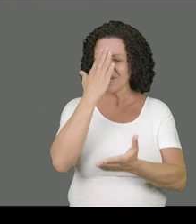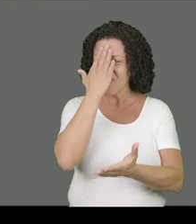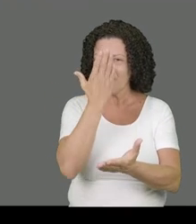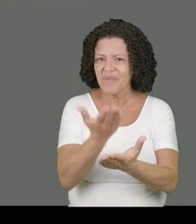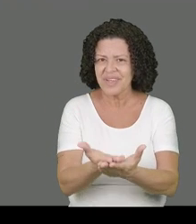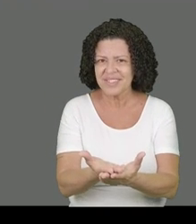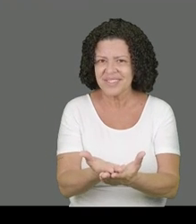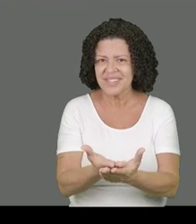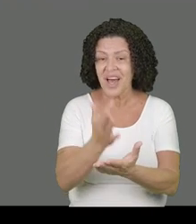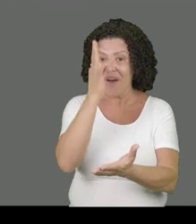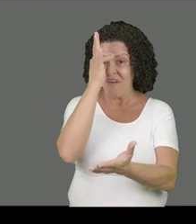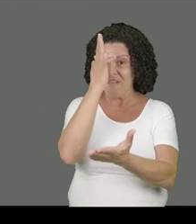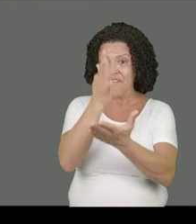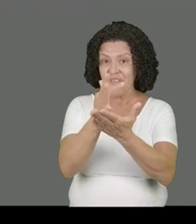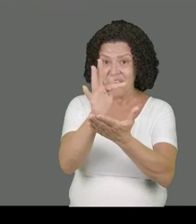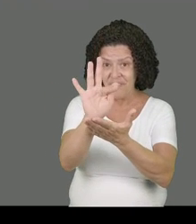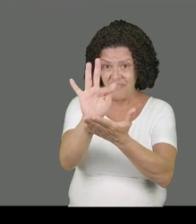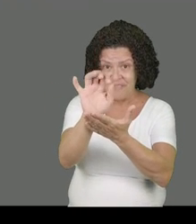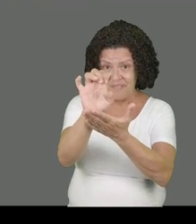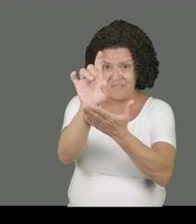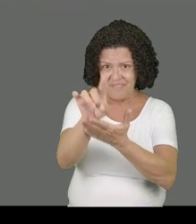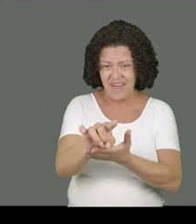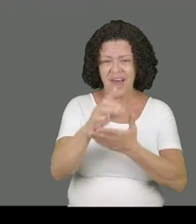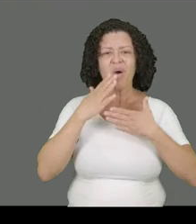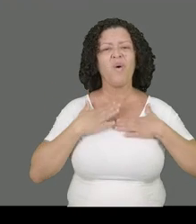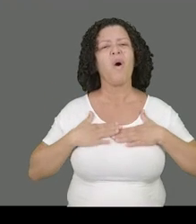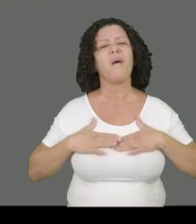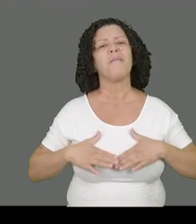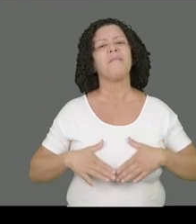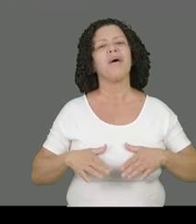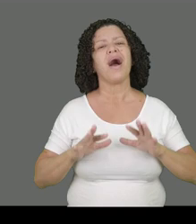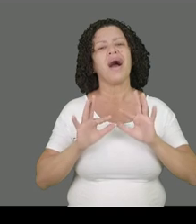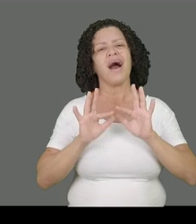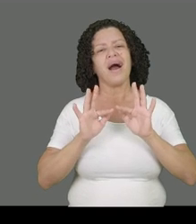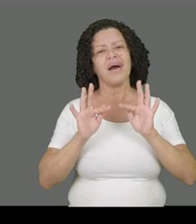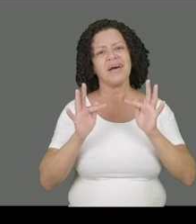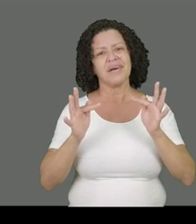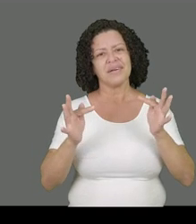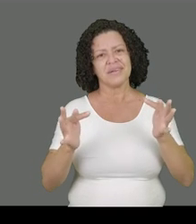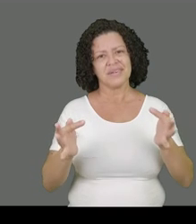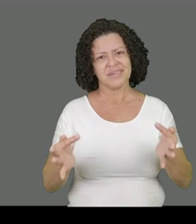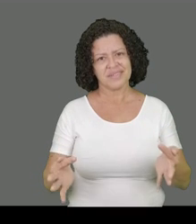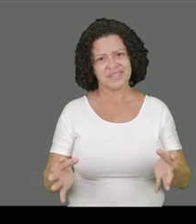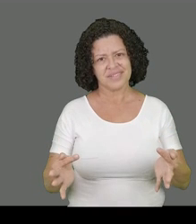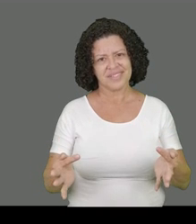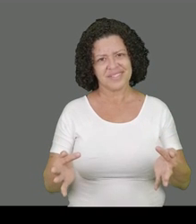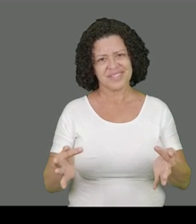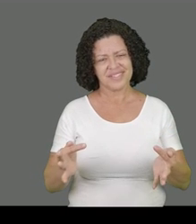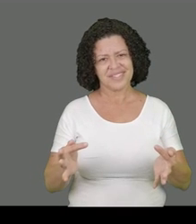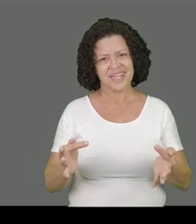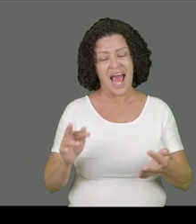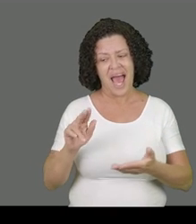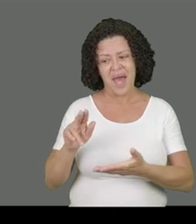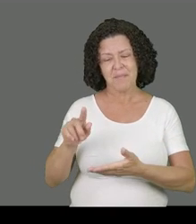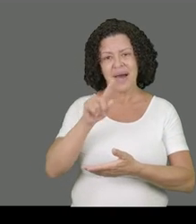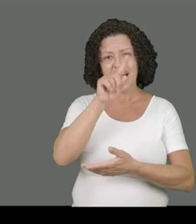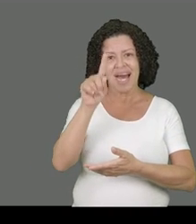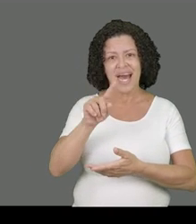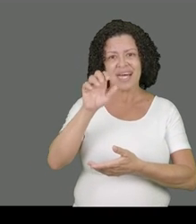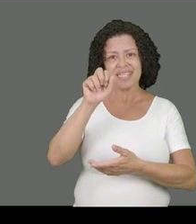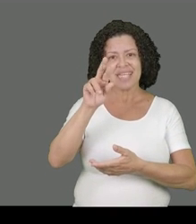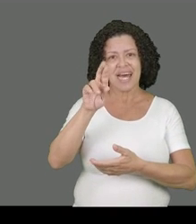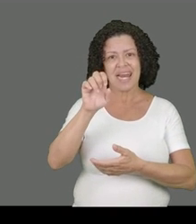hoje. Com confiança, com fé, com calma, com a serenidade que a irmã Zarabatana